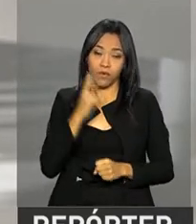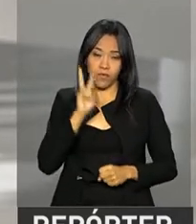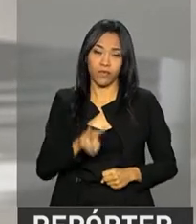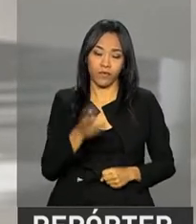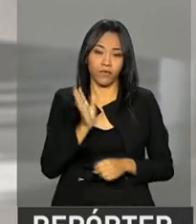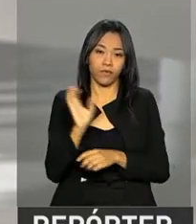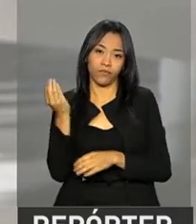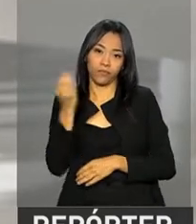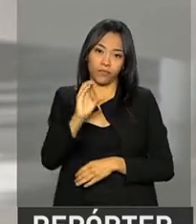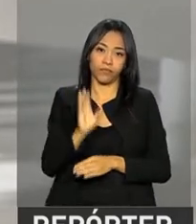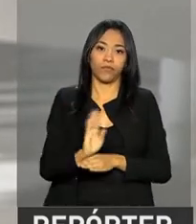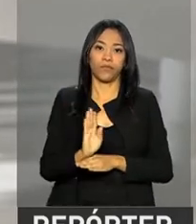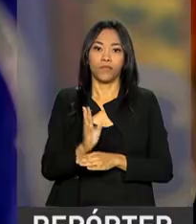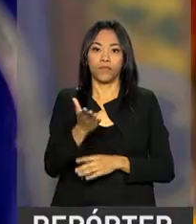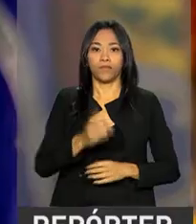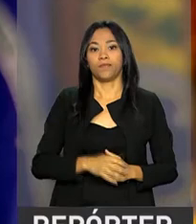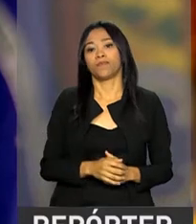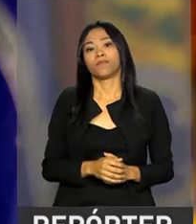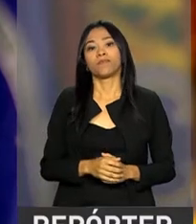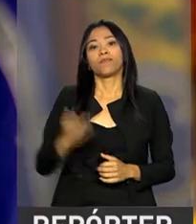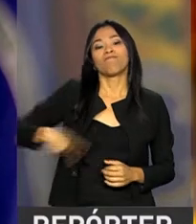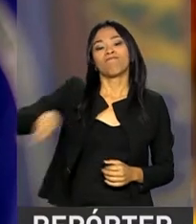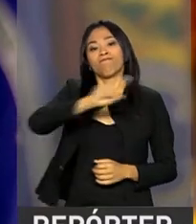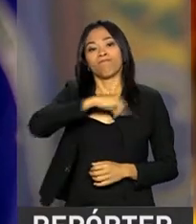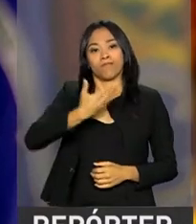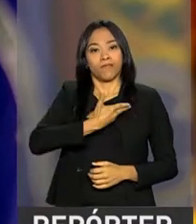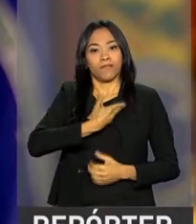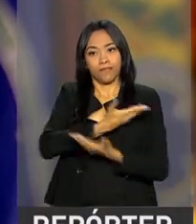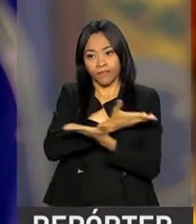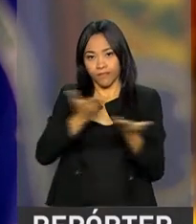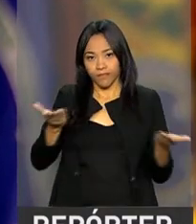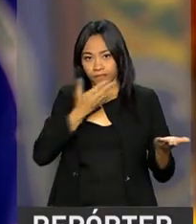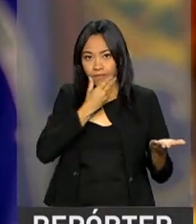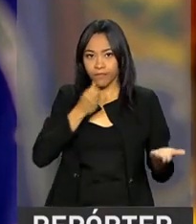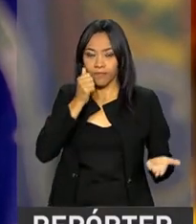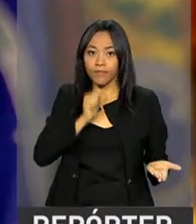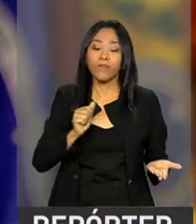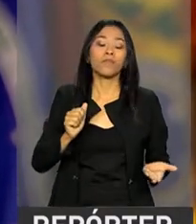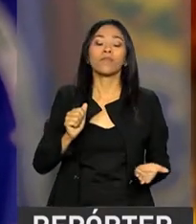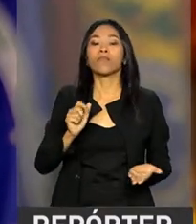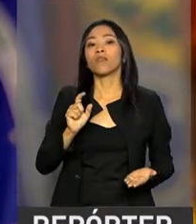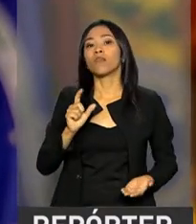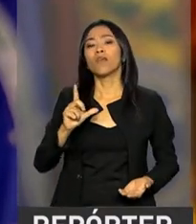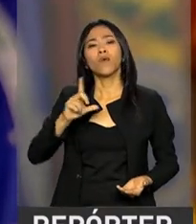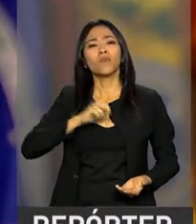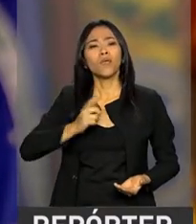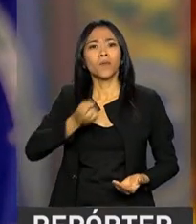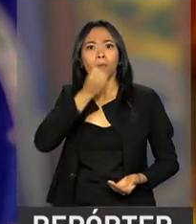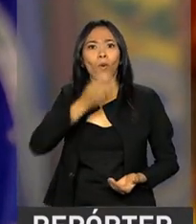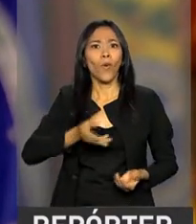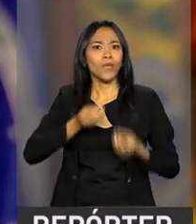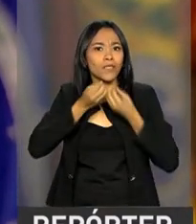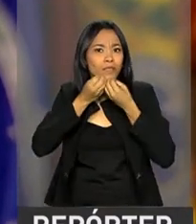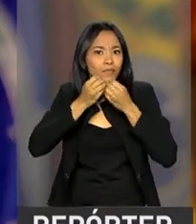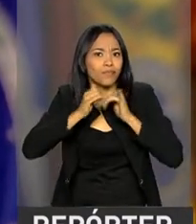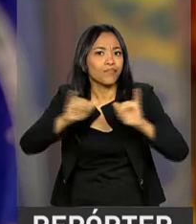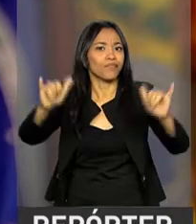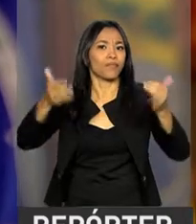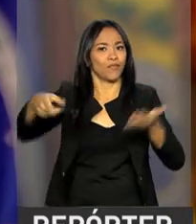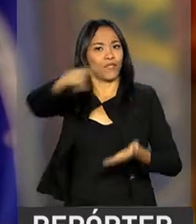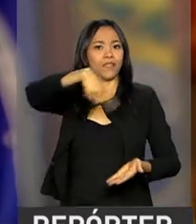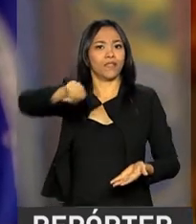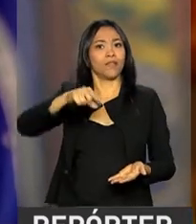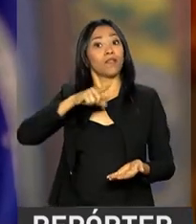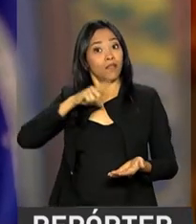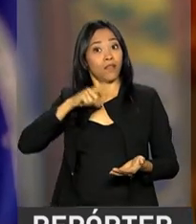sociais vamos ouvir meus amigos e minhas amigas eu tenho boas notícias para você há mais